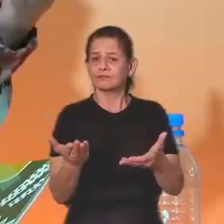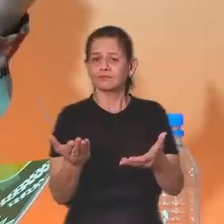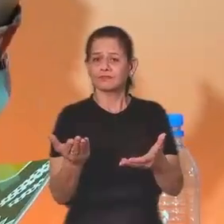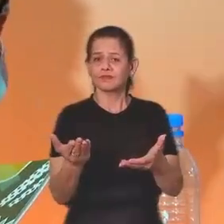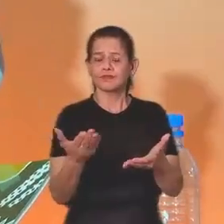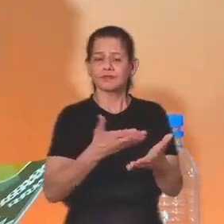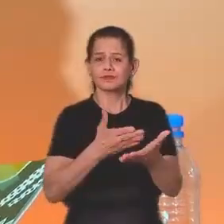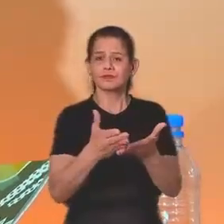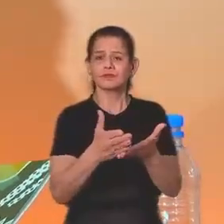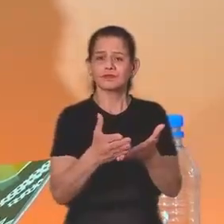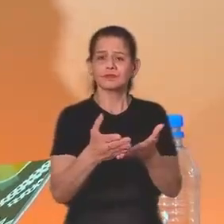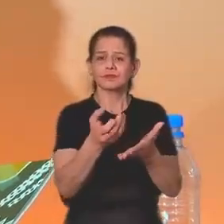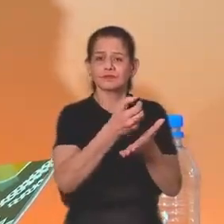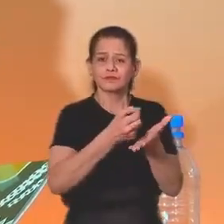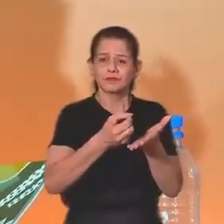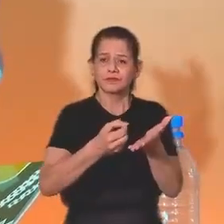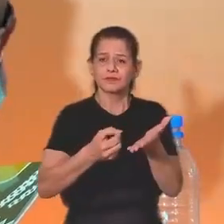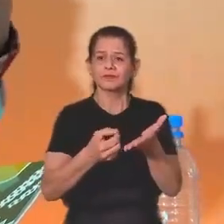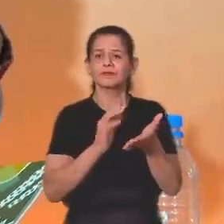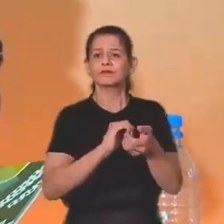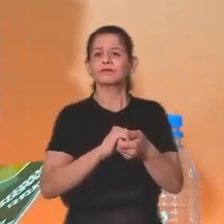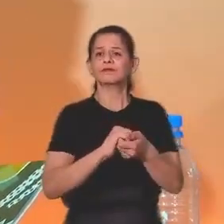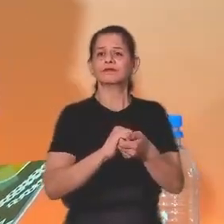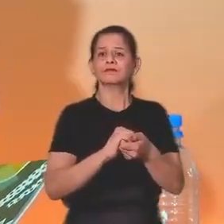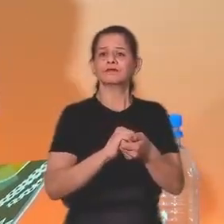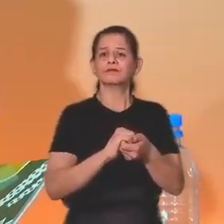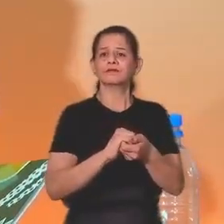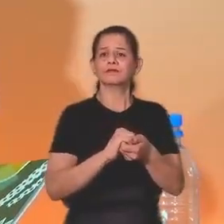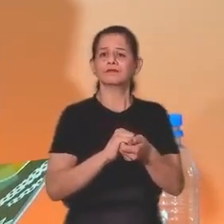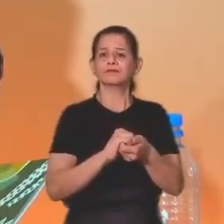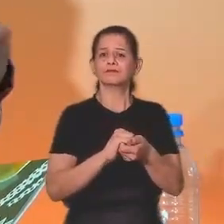escrita escondida,